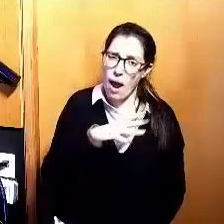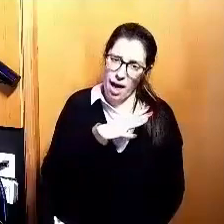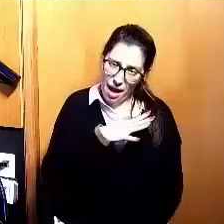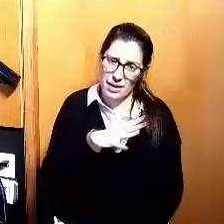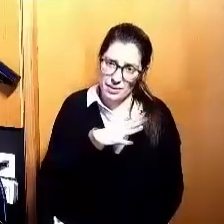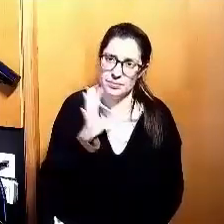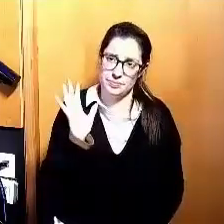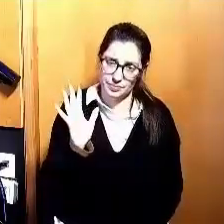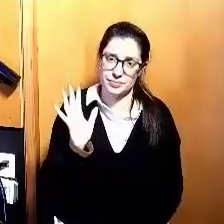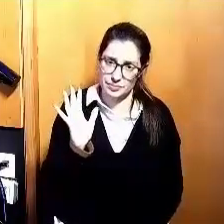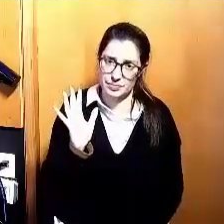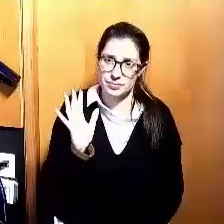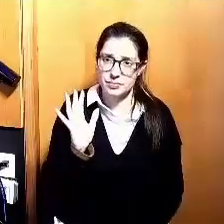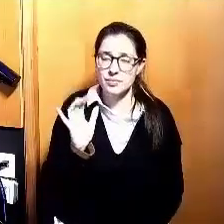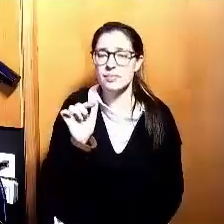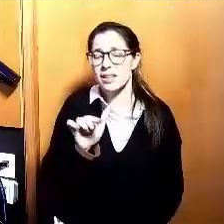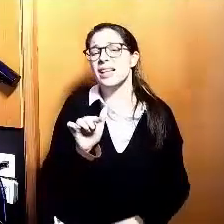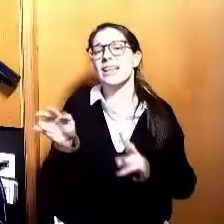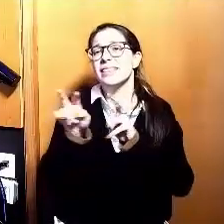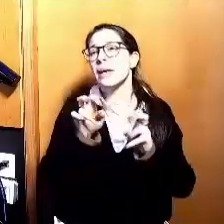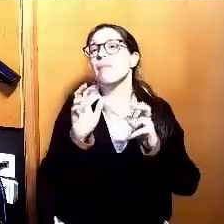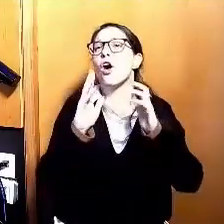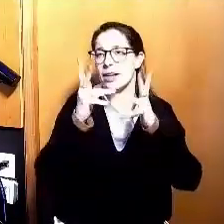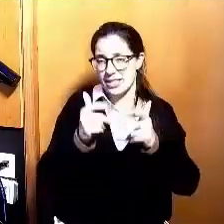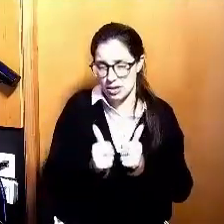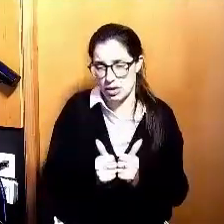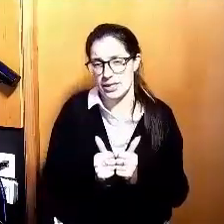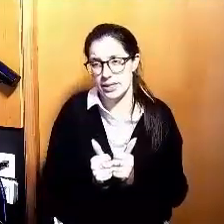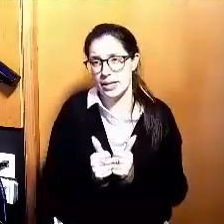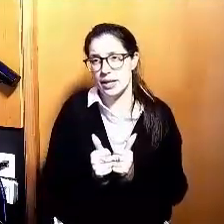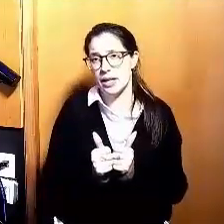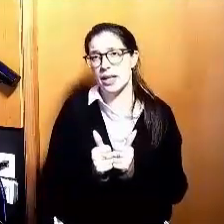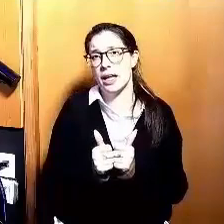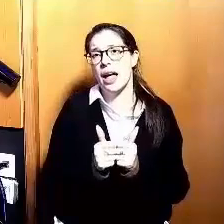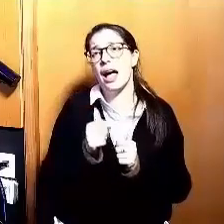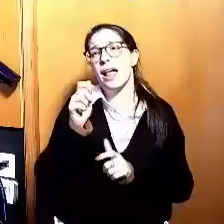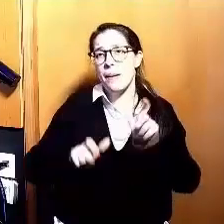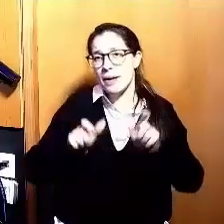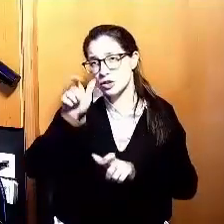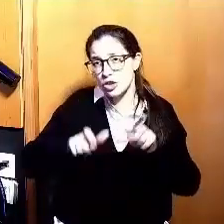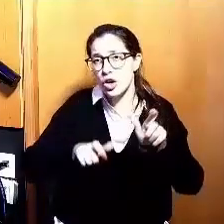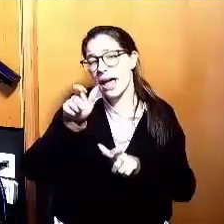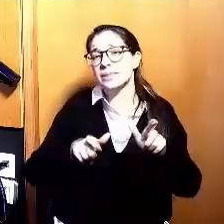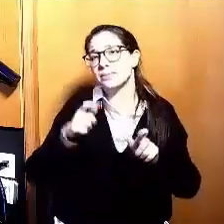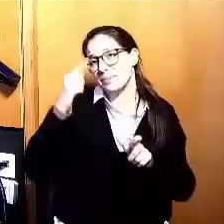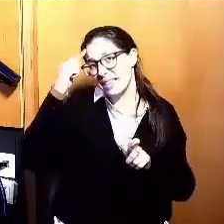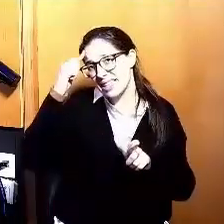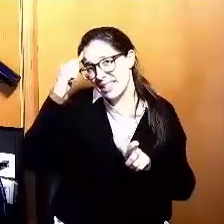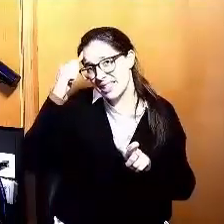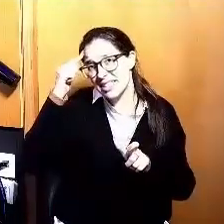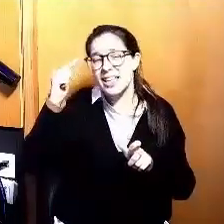junto com a rede de organizações da sociedade civil no Brasil, a gente reativou um prêmio que estava,